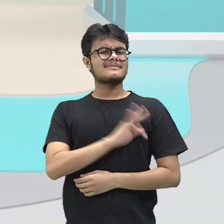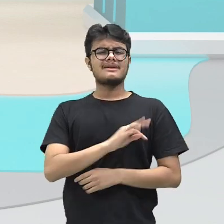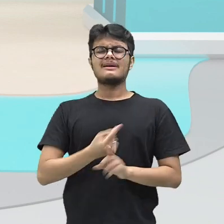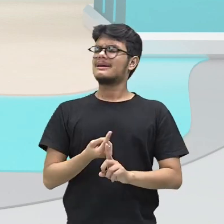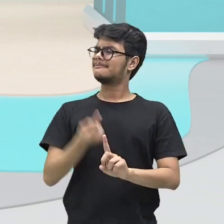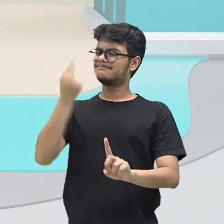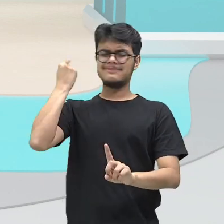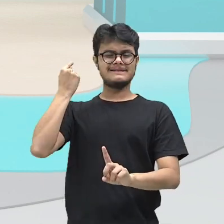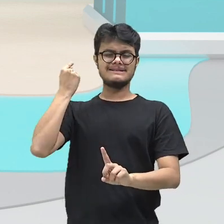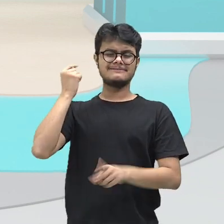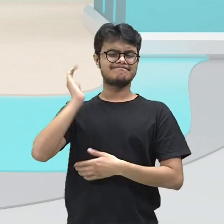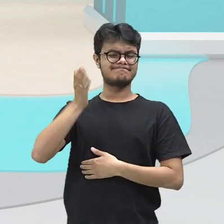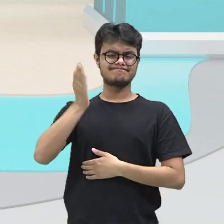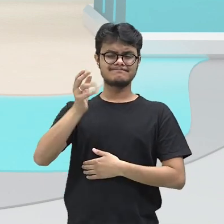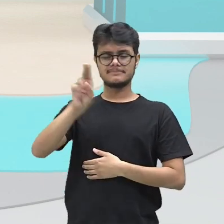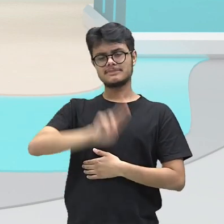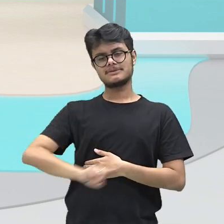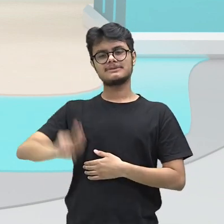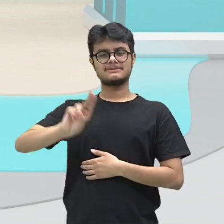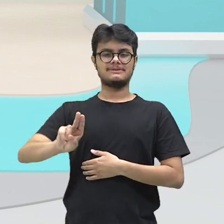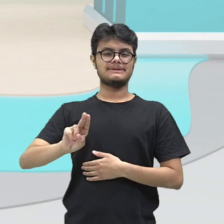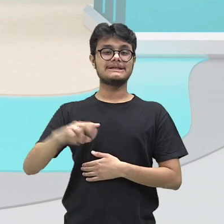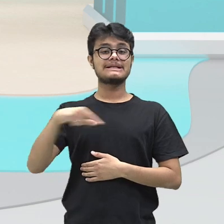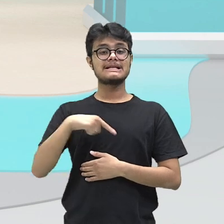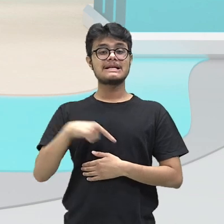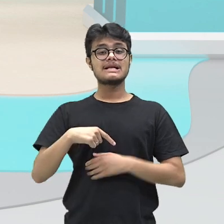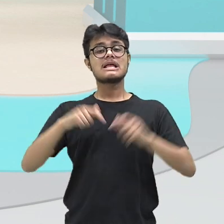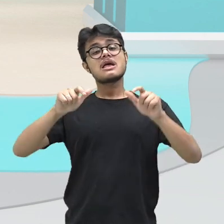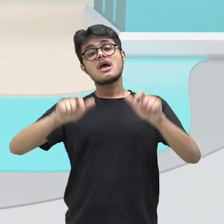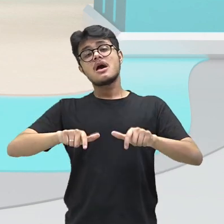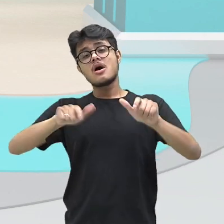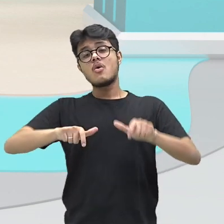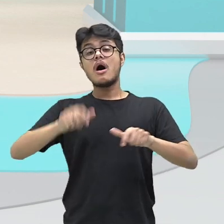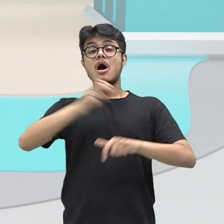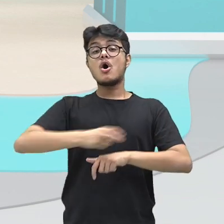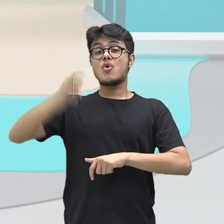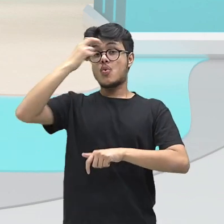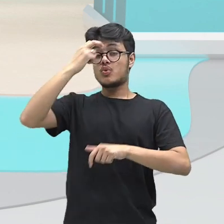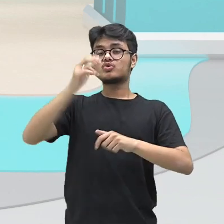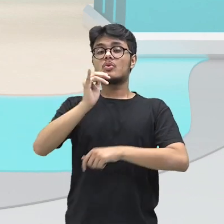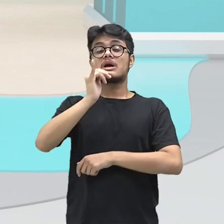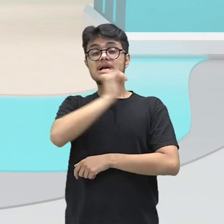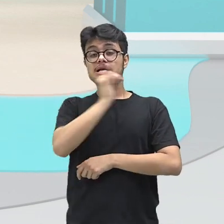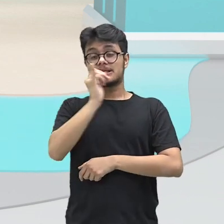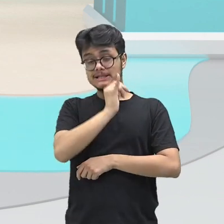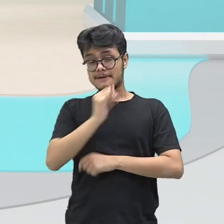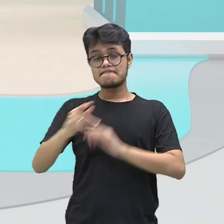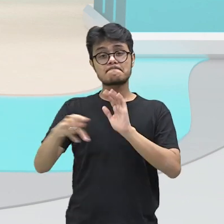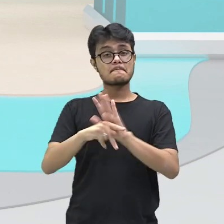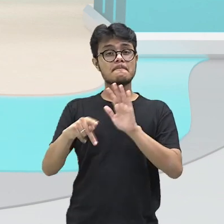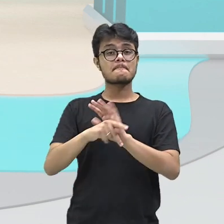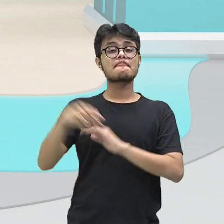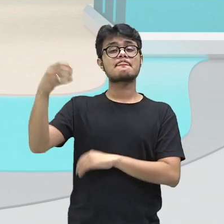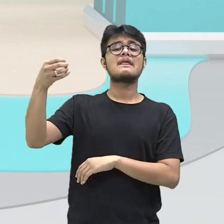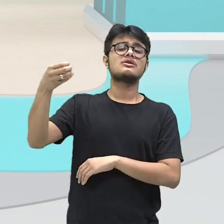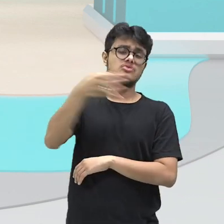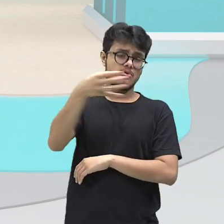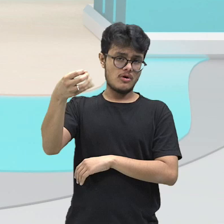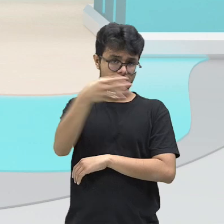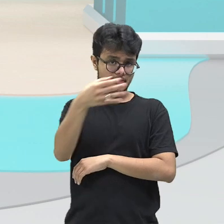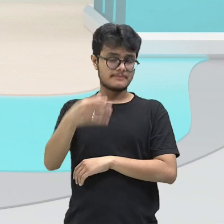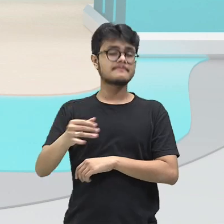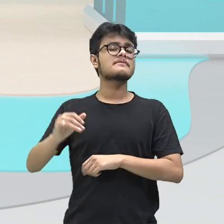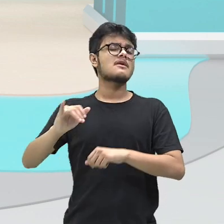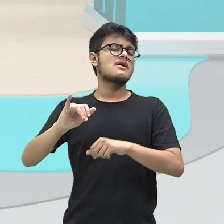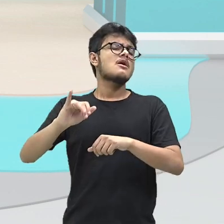a antiguidade. Ela está intimamente relacionada com a pintura italiana renascentista. É uma